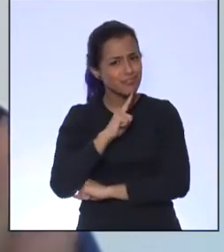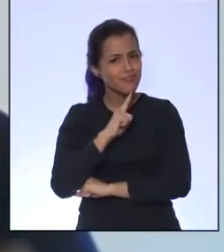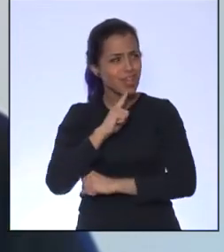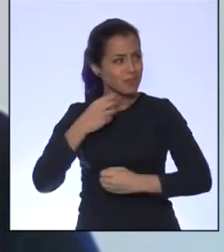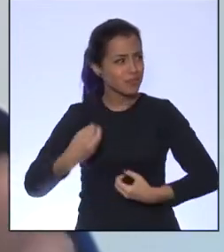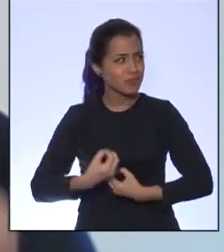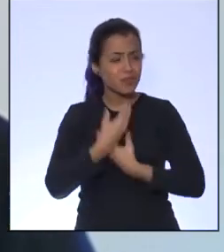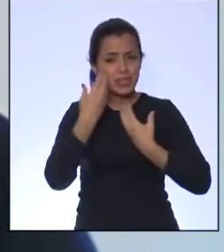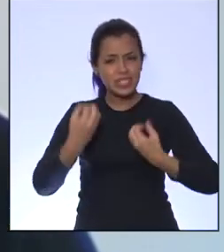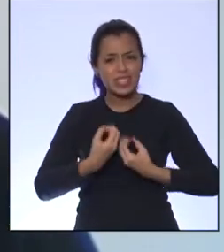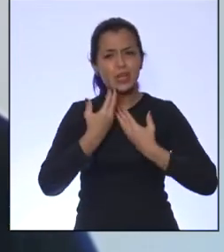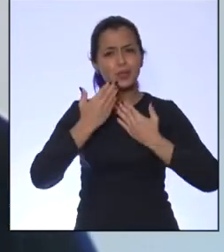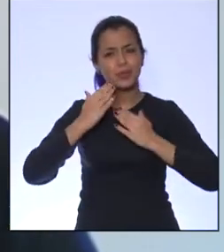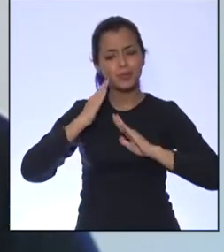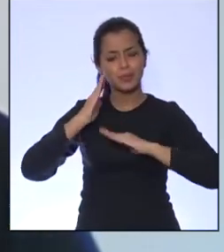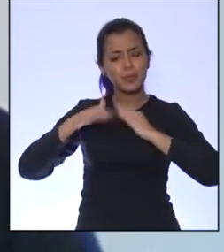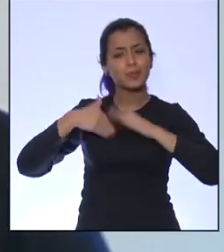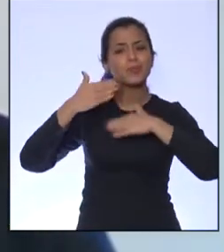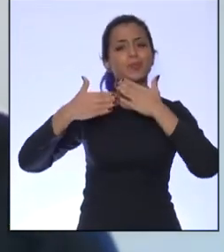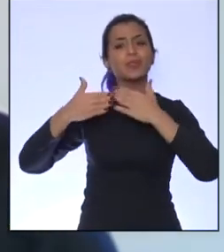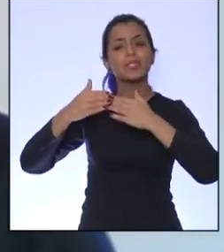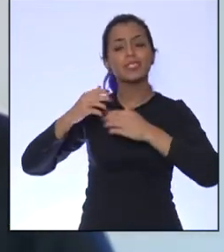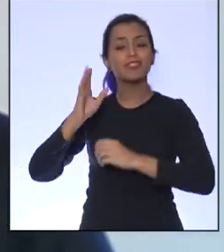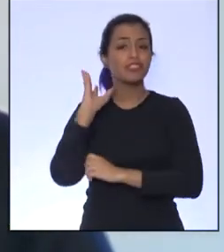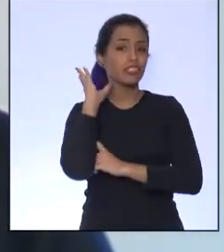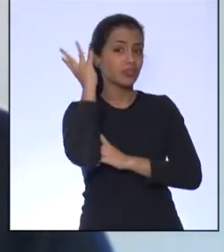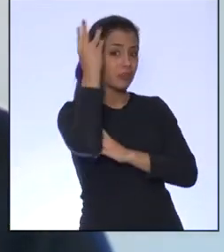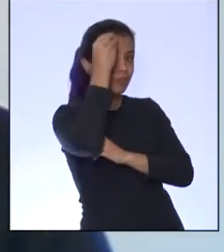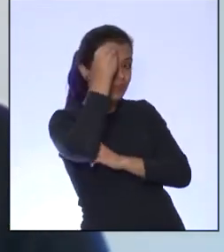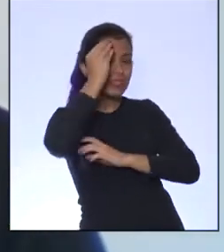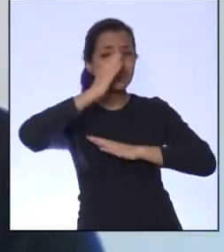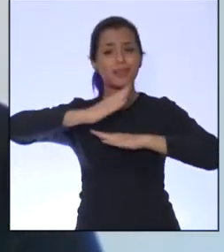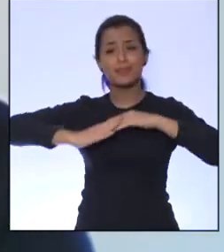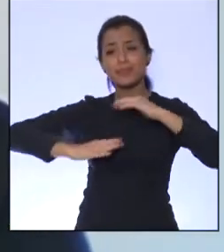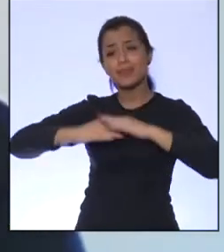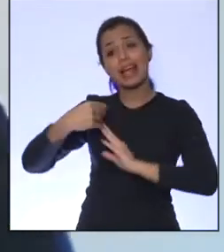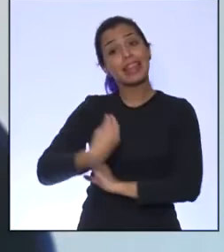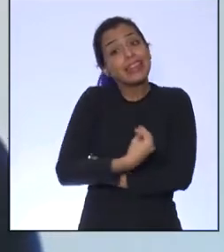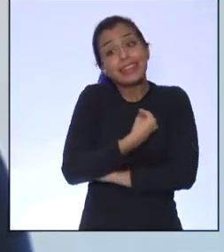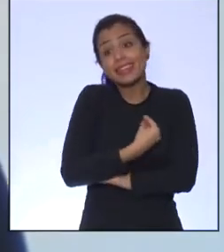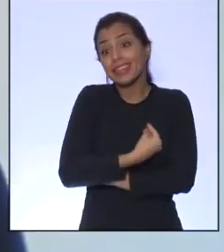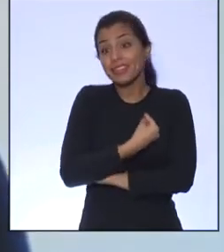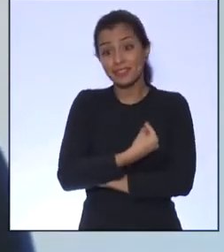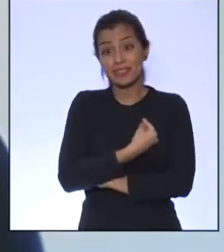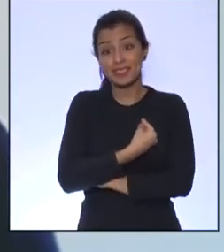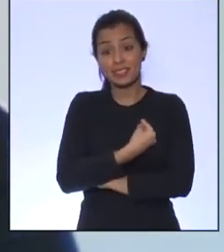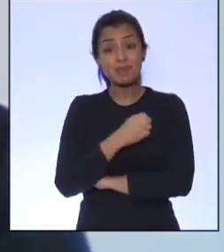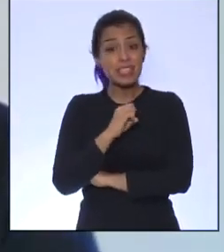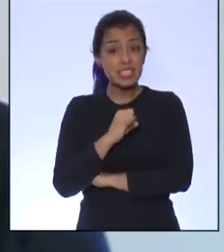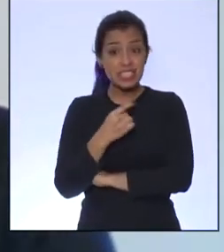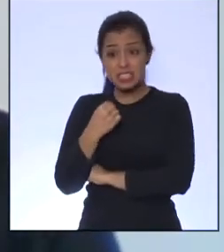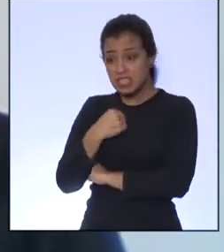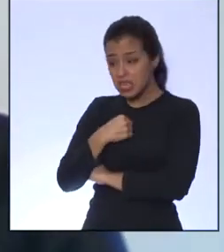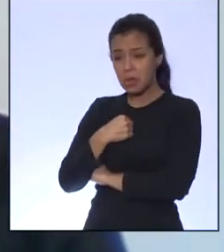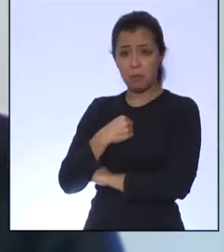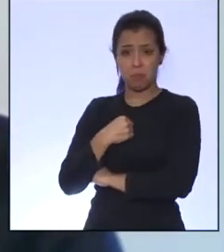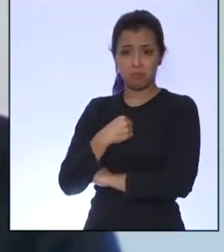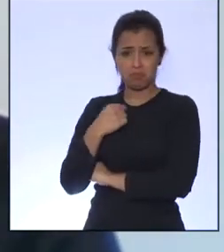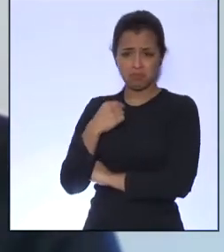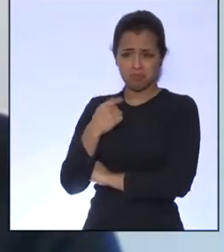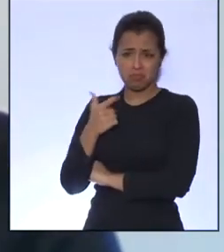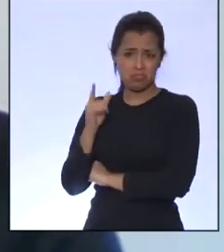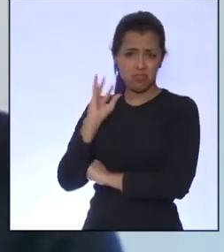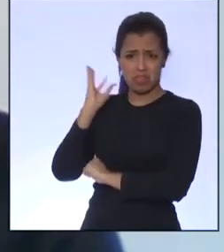essas habilidades e competências para a vida. Quem não tiver competências e habilidades